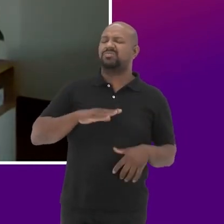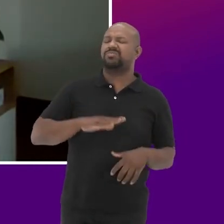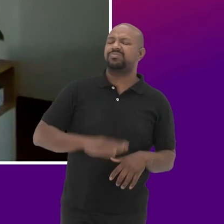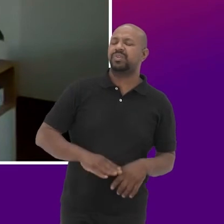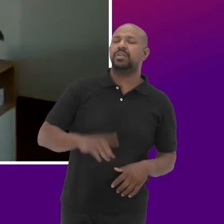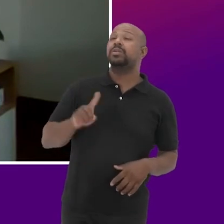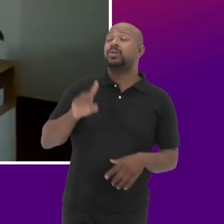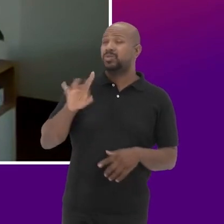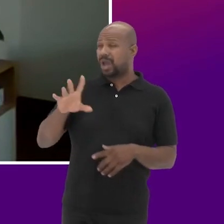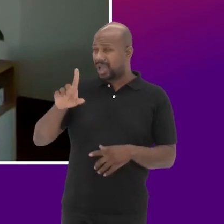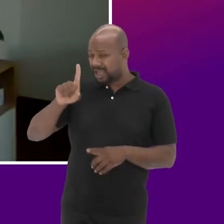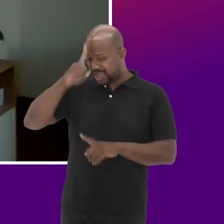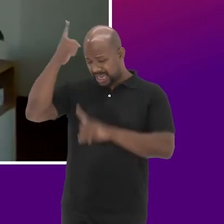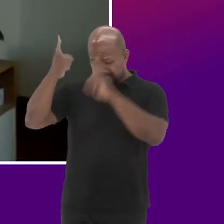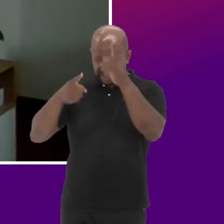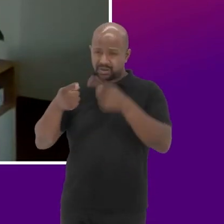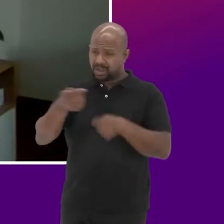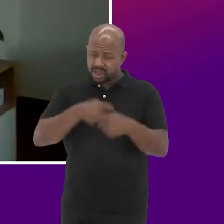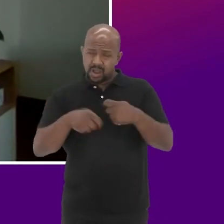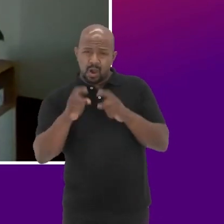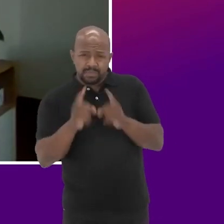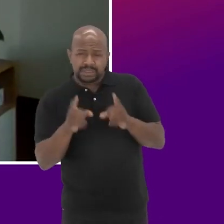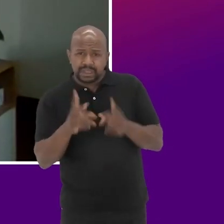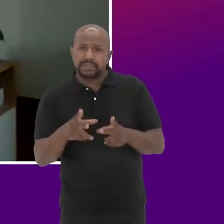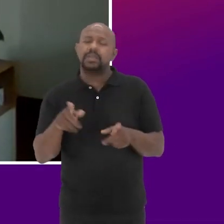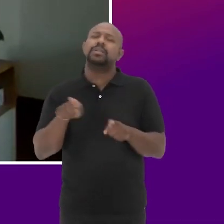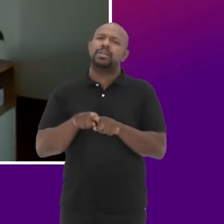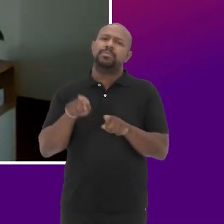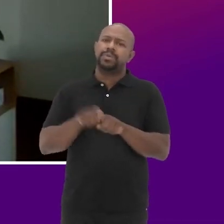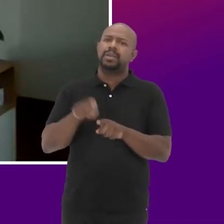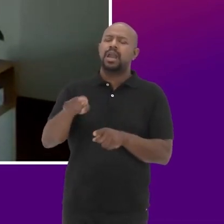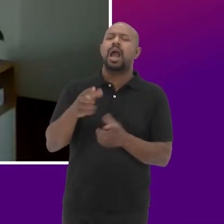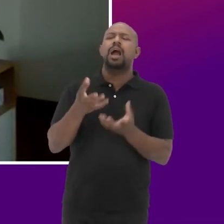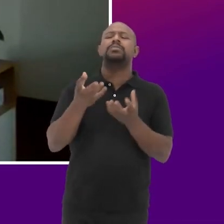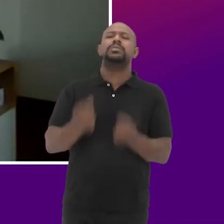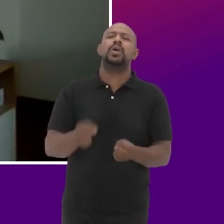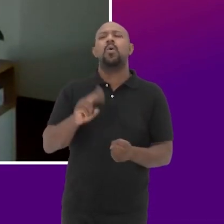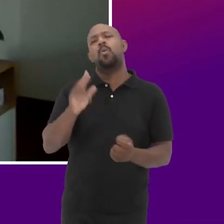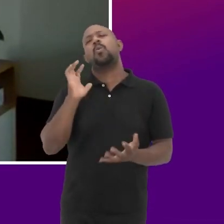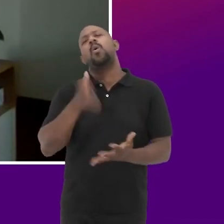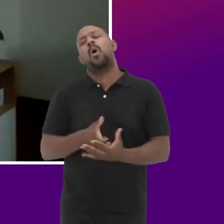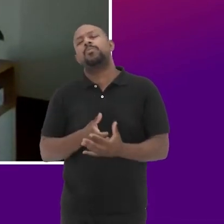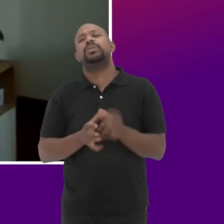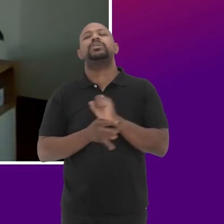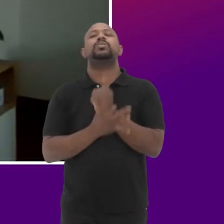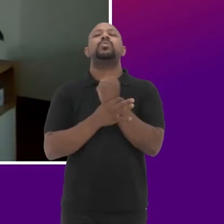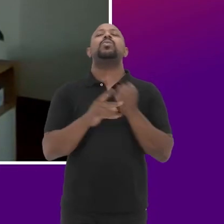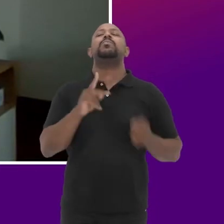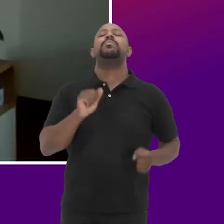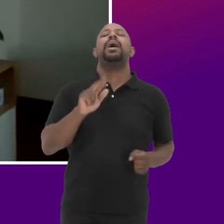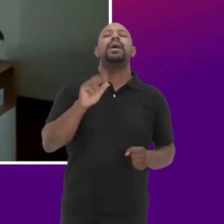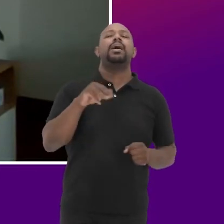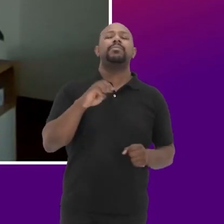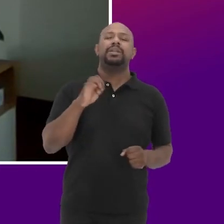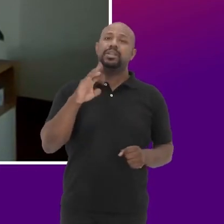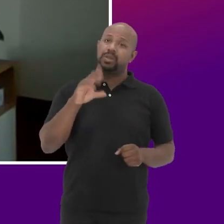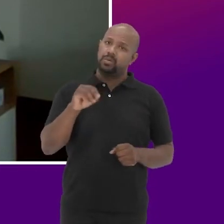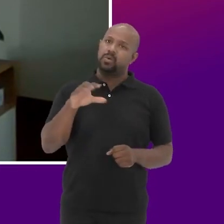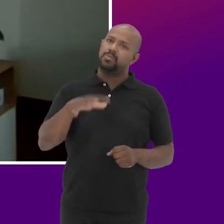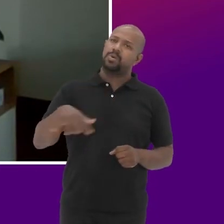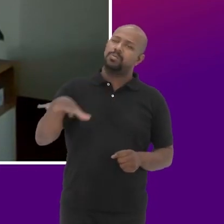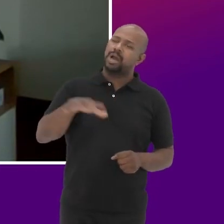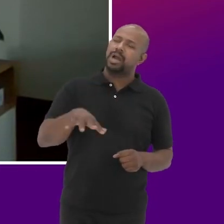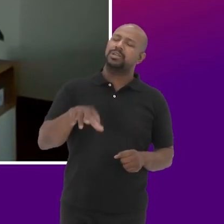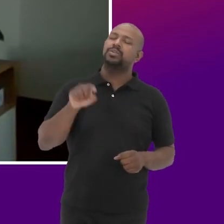a criação e a comercialização e também a adoção ou compra dos seguros paramétricos